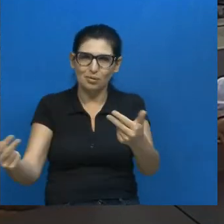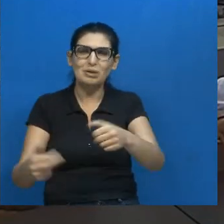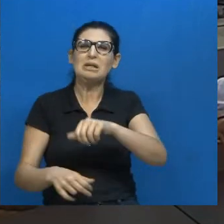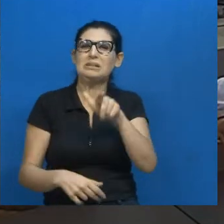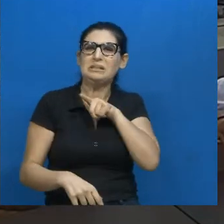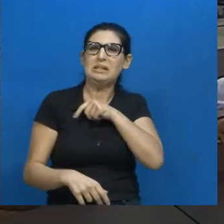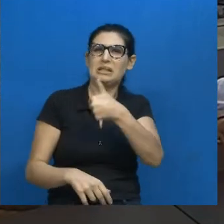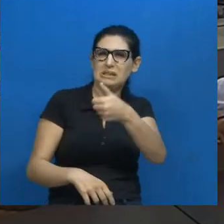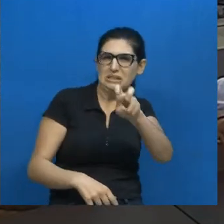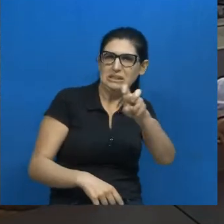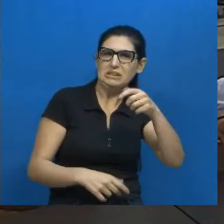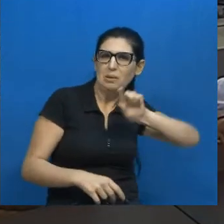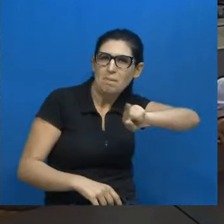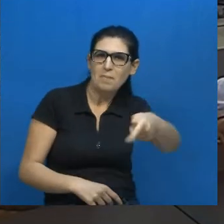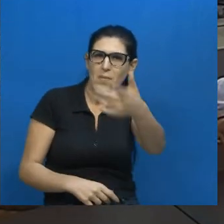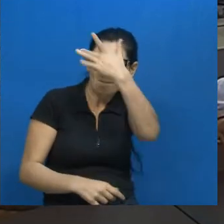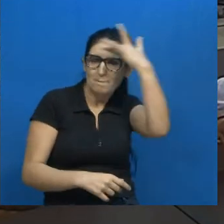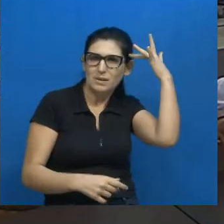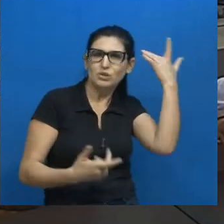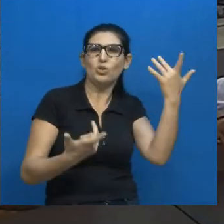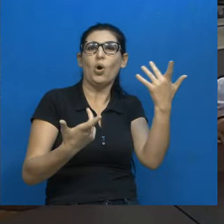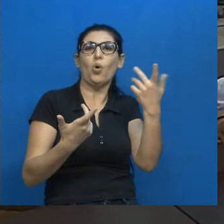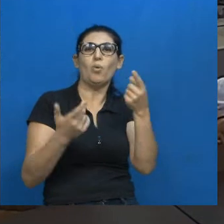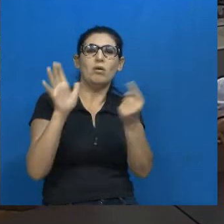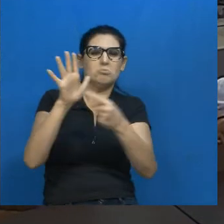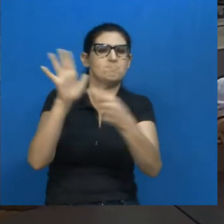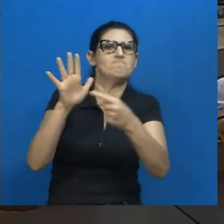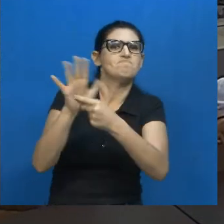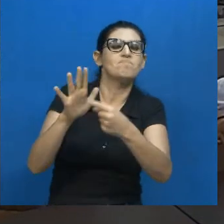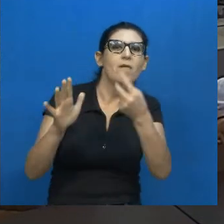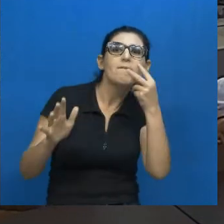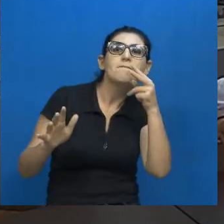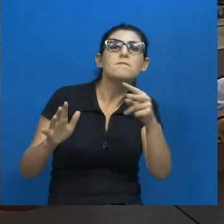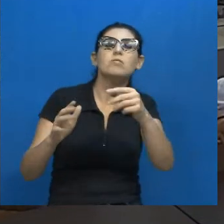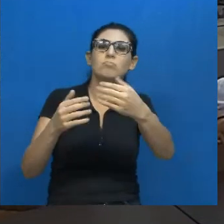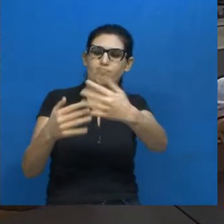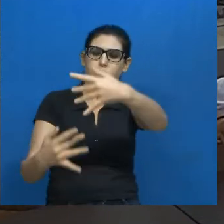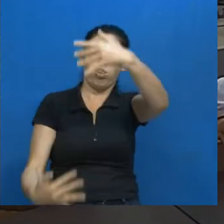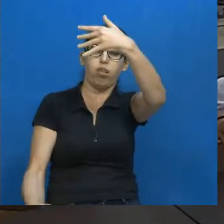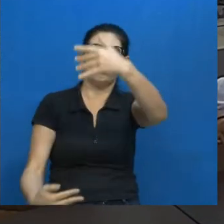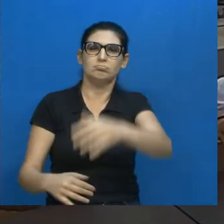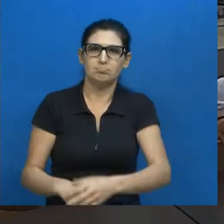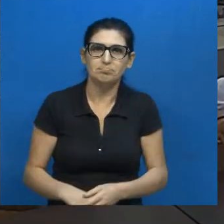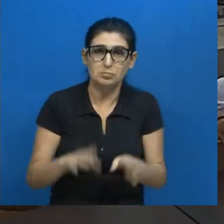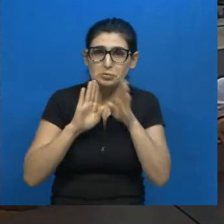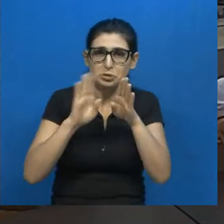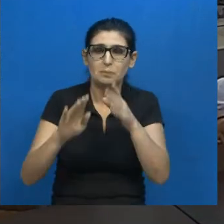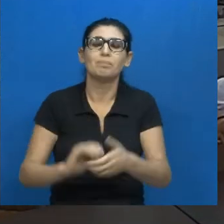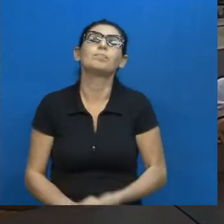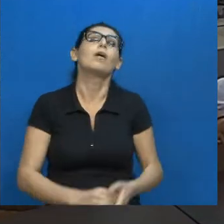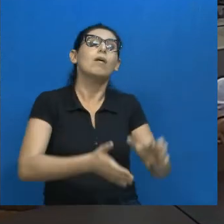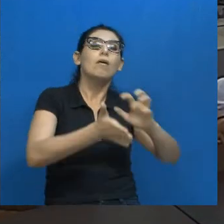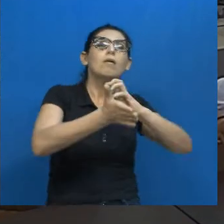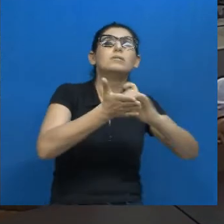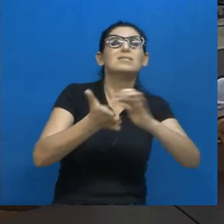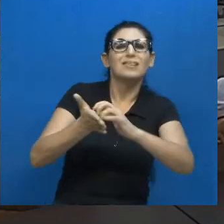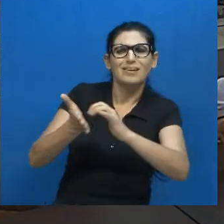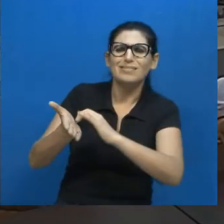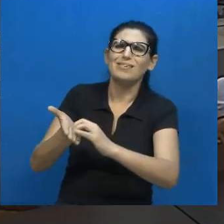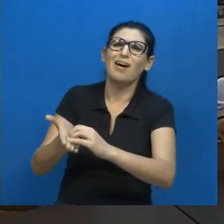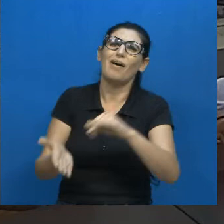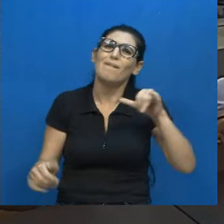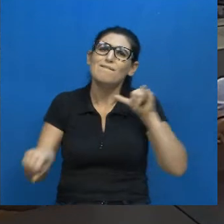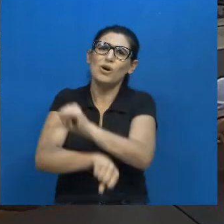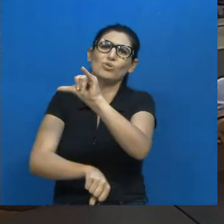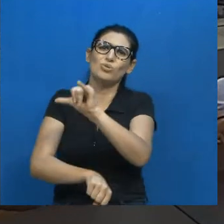mil visualizações, uma determinada denúncia. Mas vamos lá. Gostaria de que realmente o secretário, o senhor Edson Guedes, estaria aqui presente, que